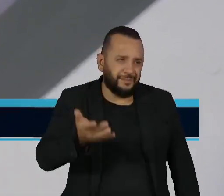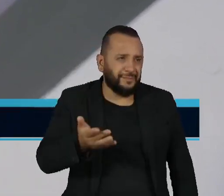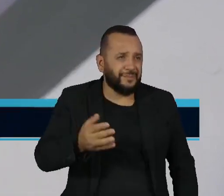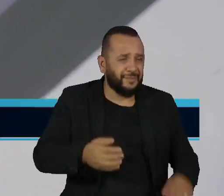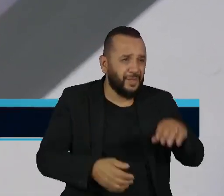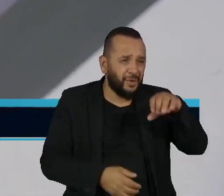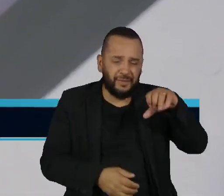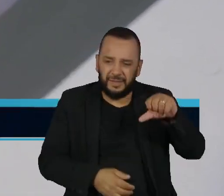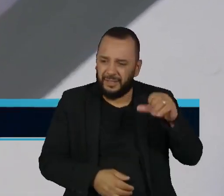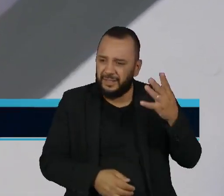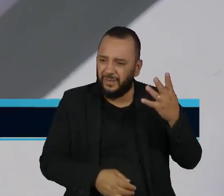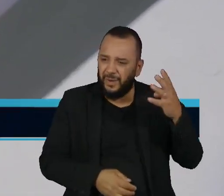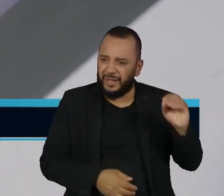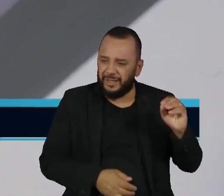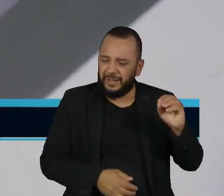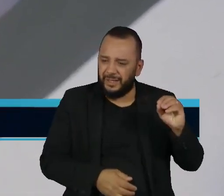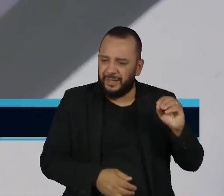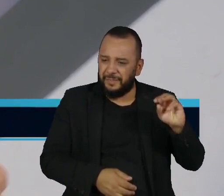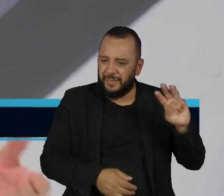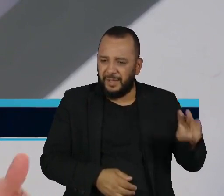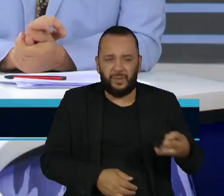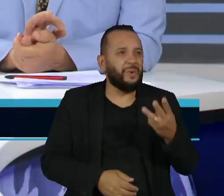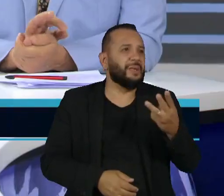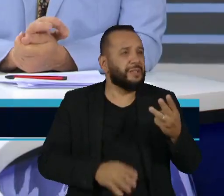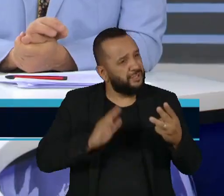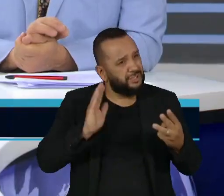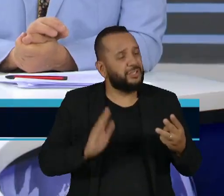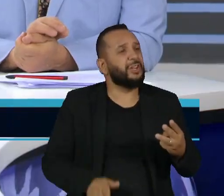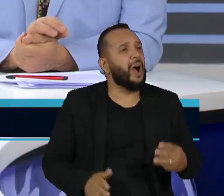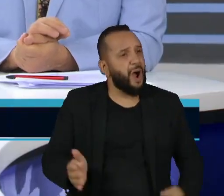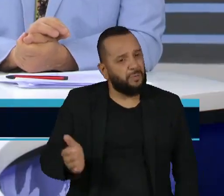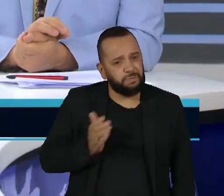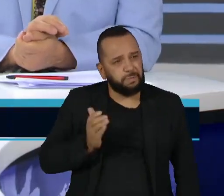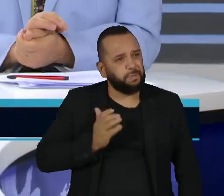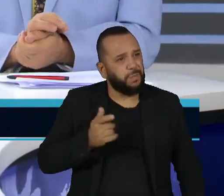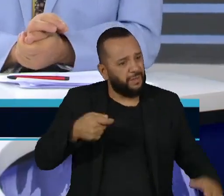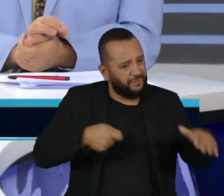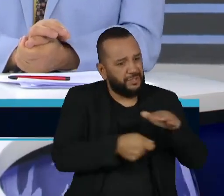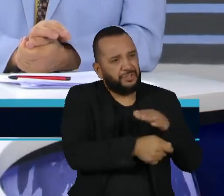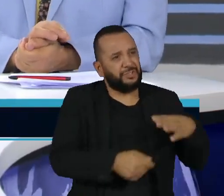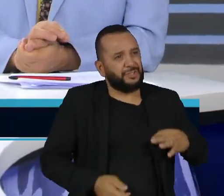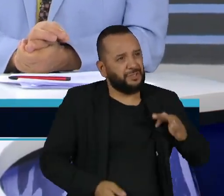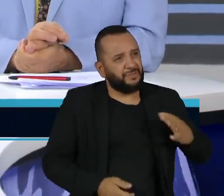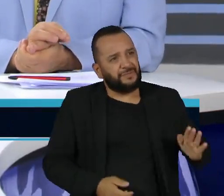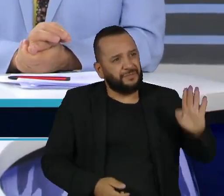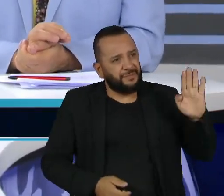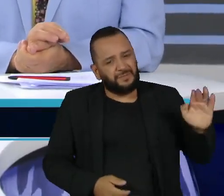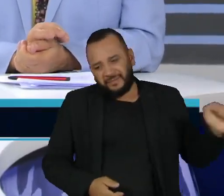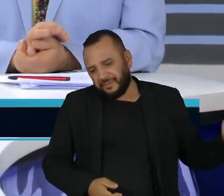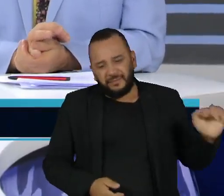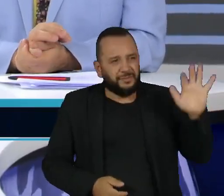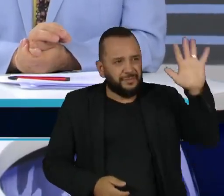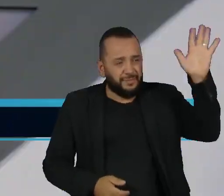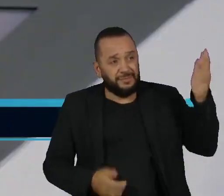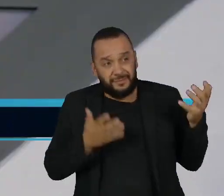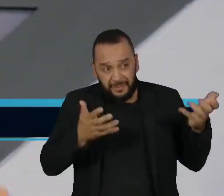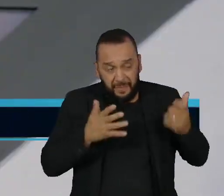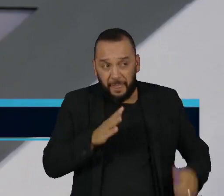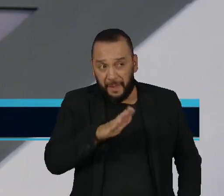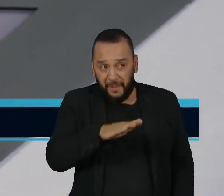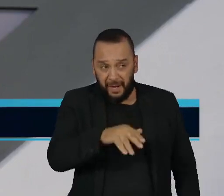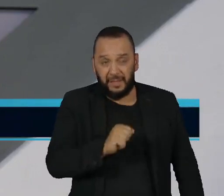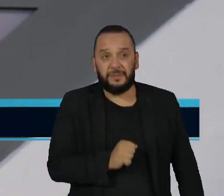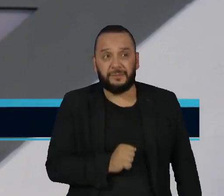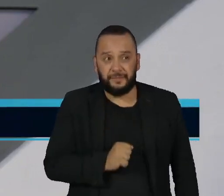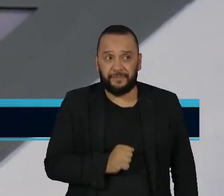940 milhões, eu já imaginava um recurso, um volume, né, para uma eleição que hoje... Eles falam em baratear, né? A reportagem